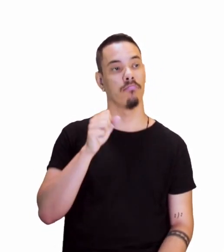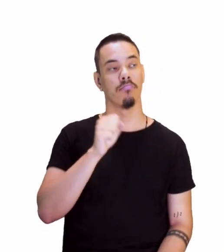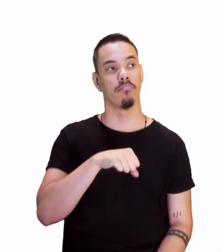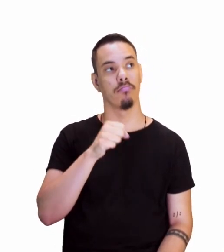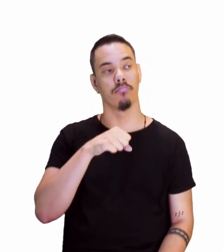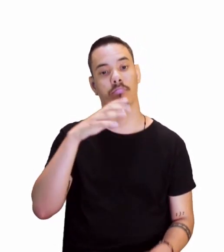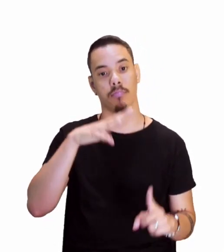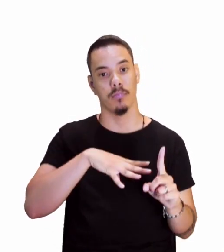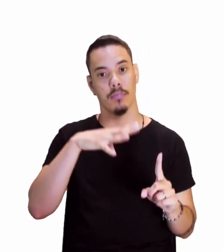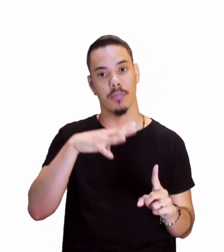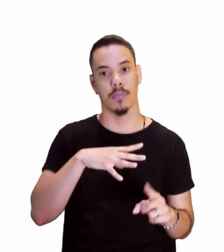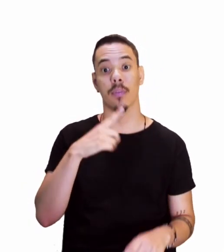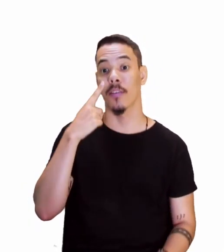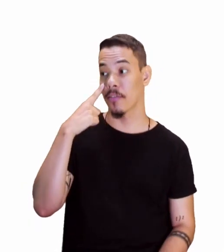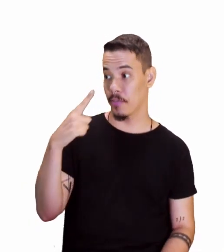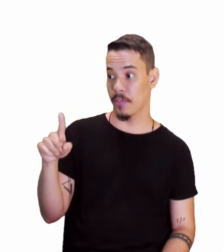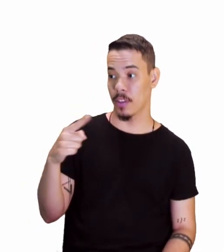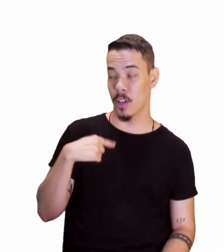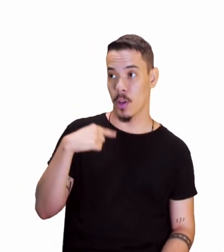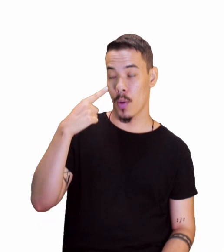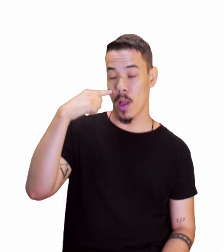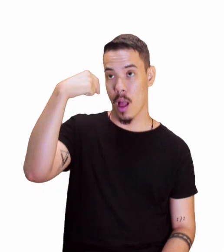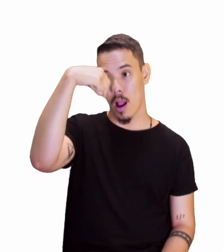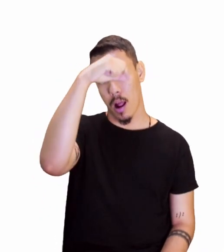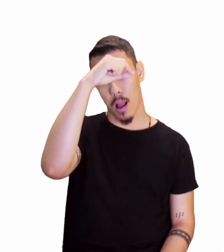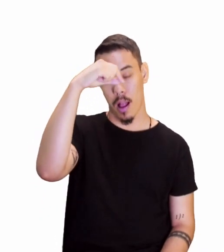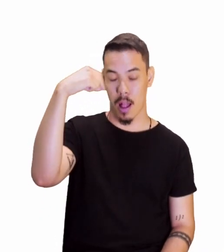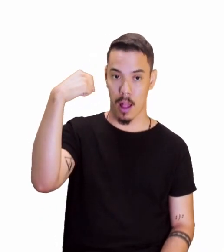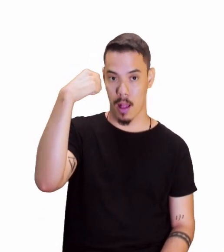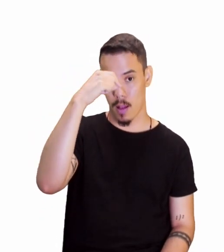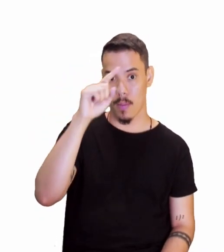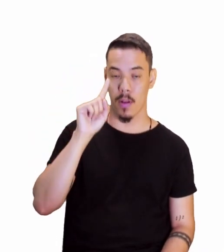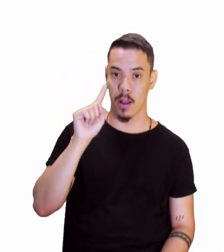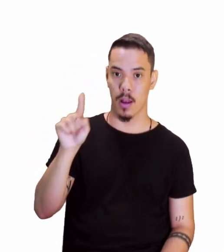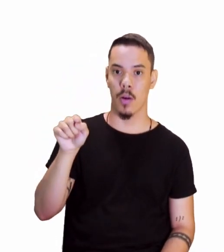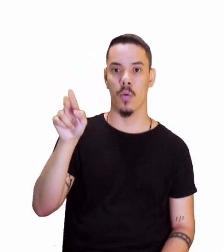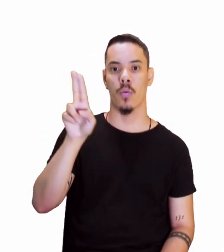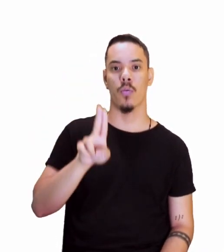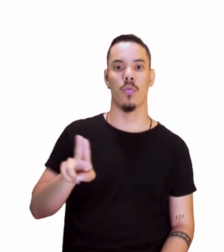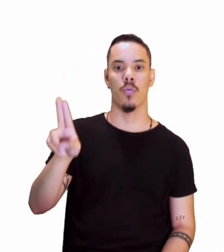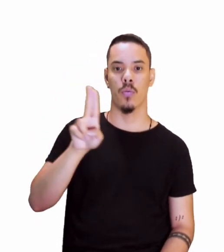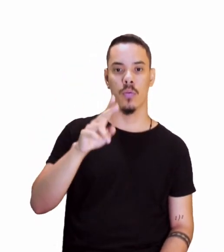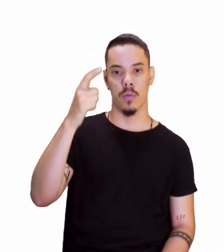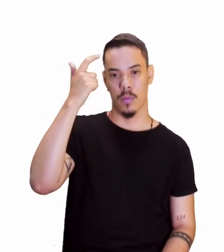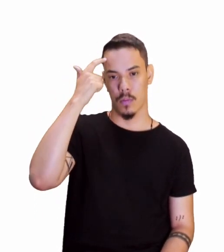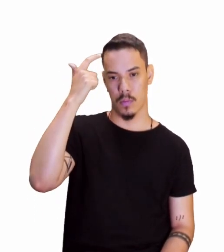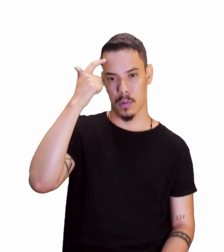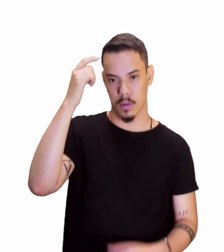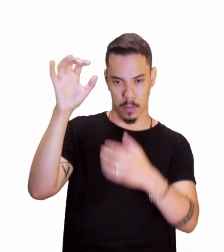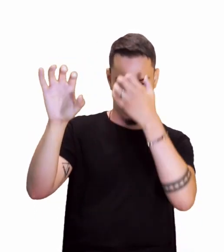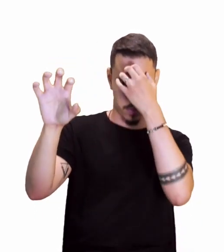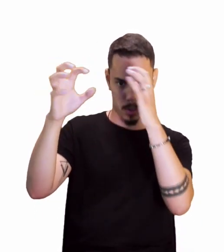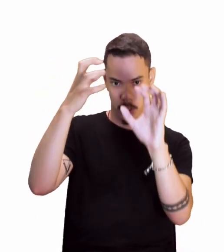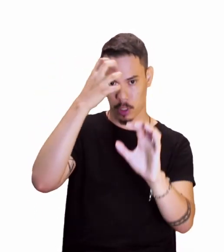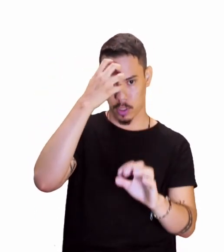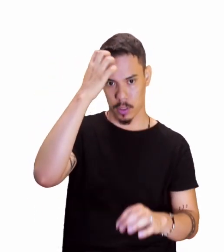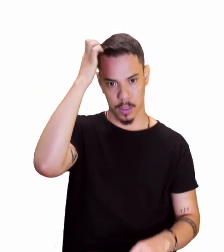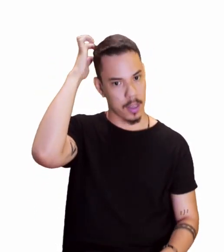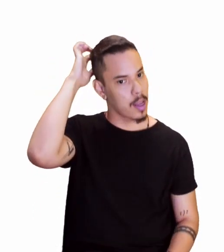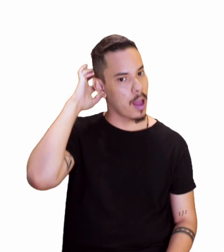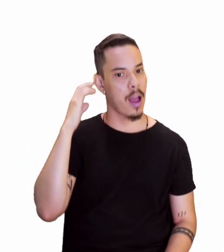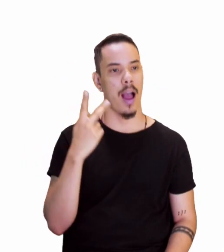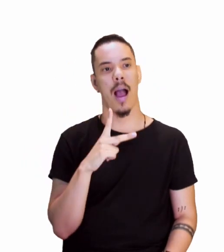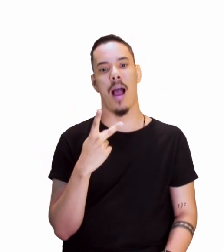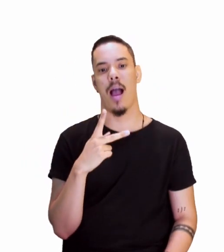mestre. Viu só? Eu hipnotizo ele, usa minha mente.